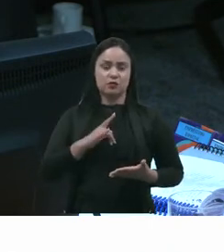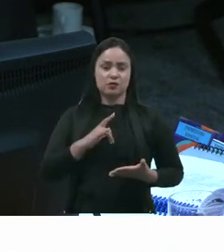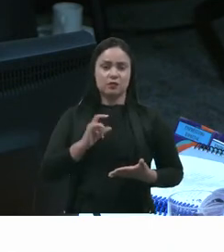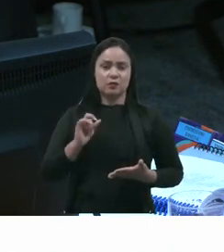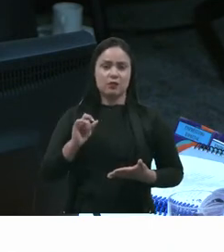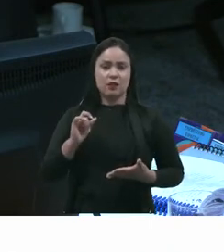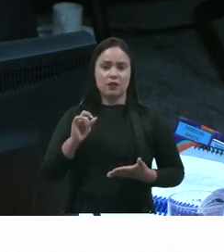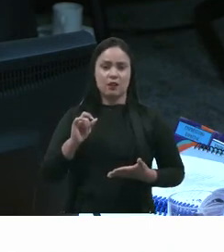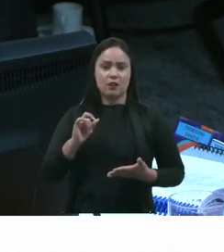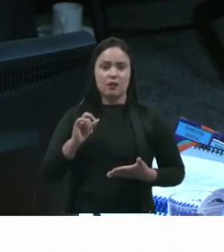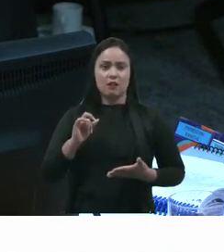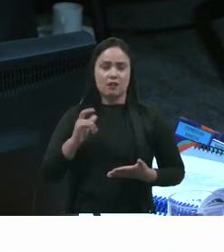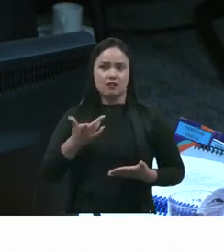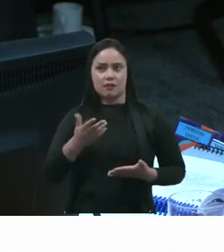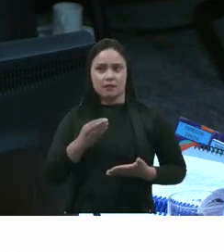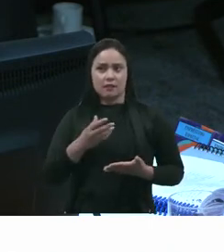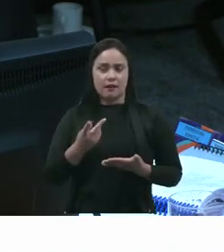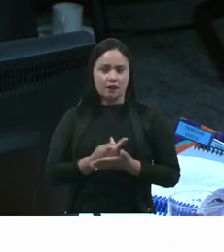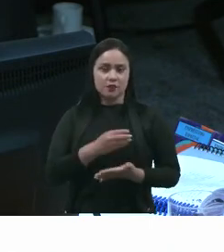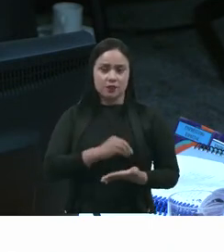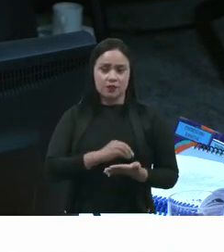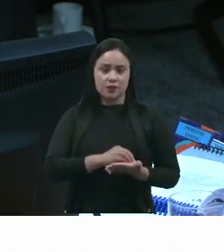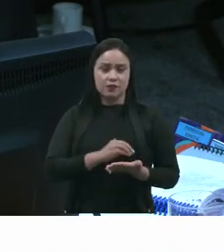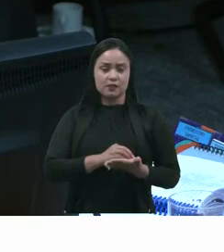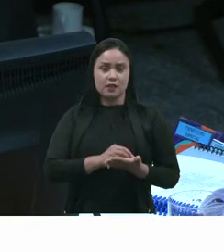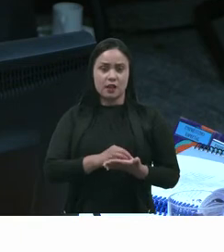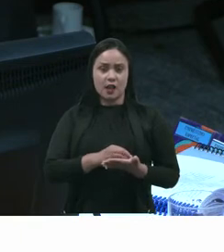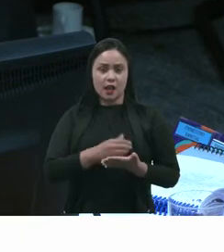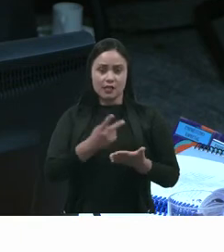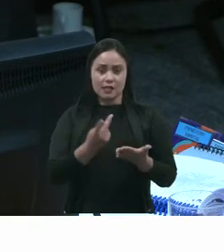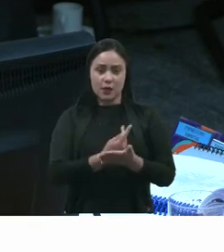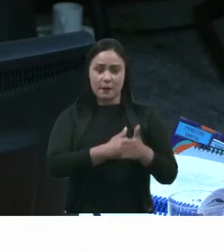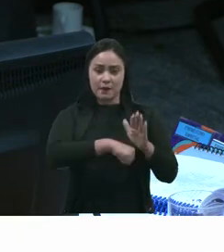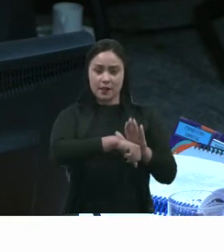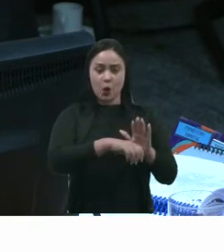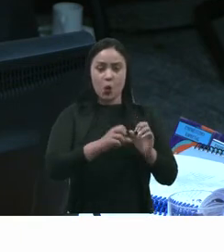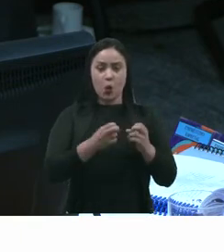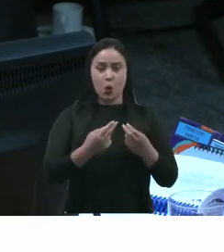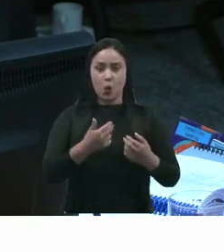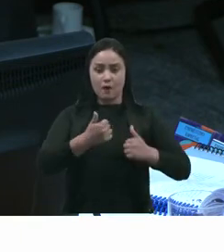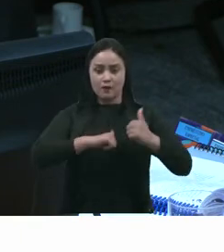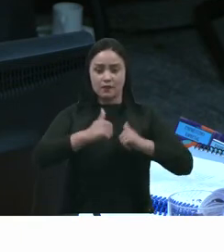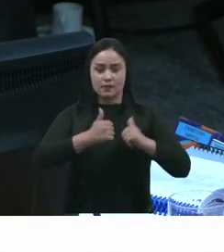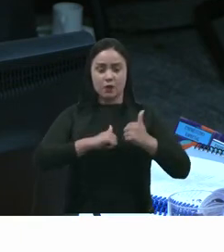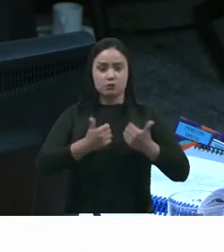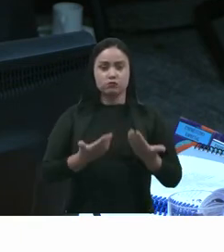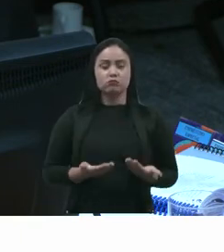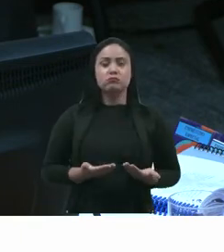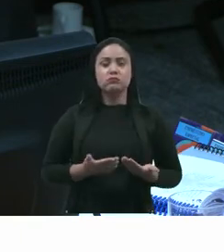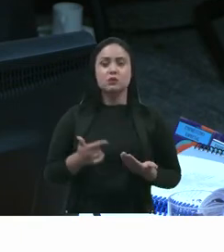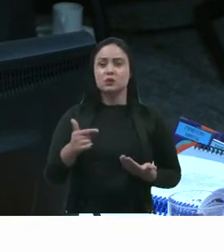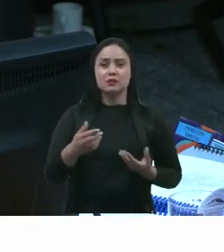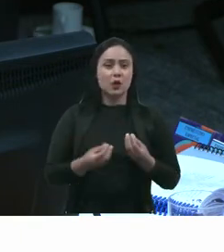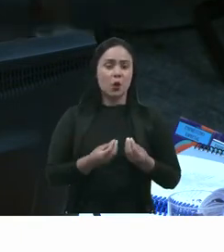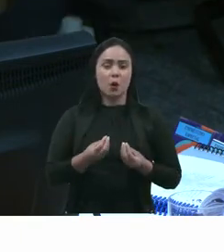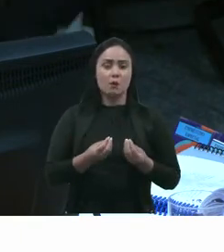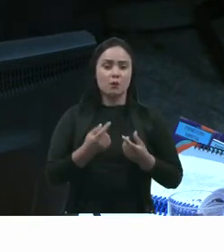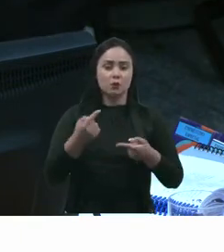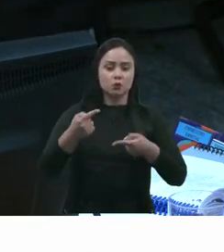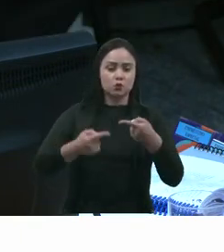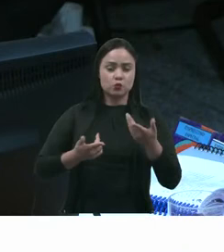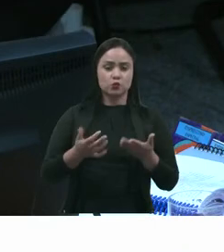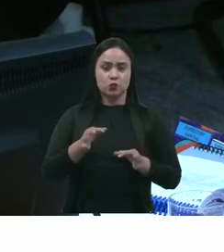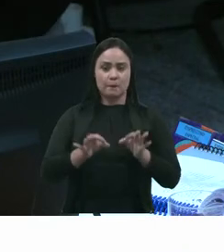ou são em caso de ausência de apuração criminal ou de apuração concomitante, Não há, entretanto,